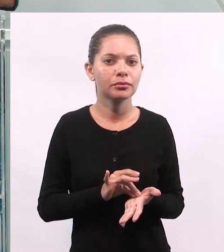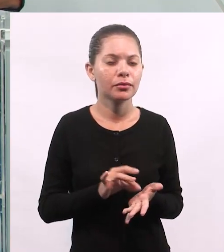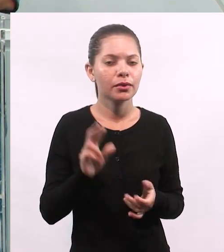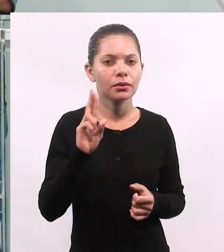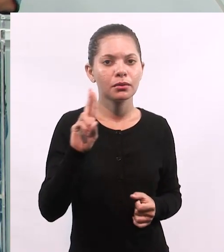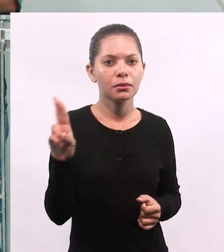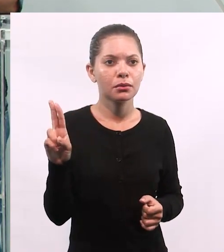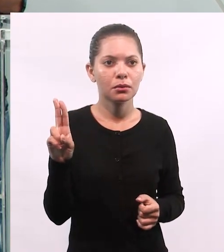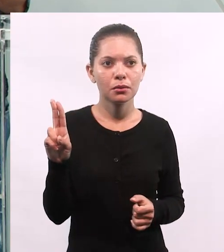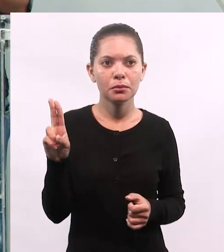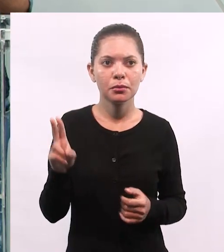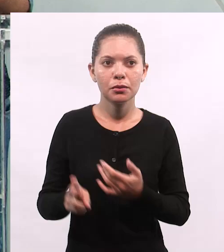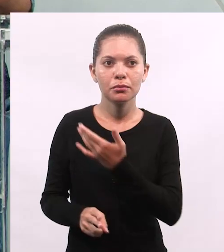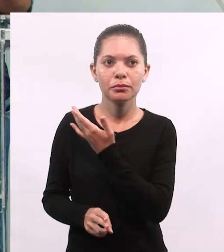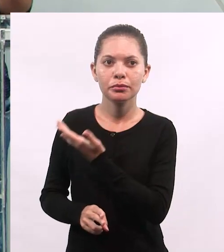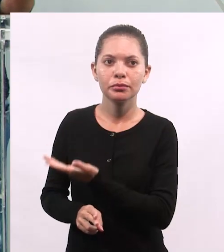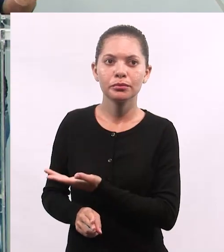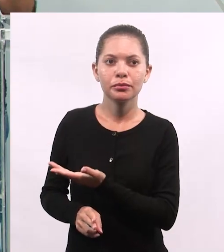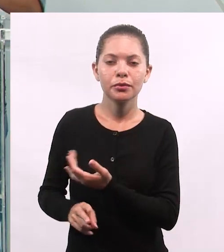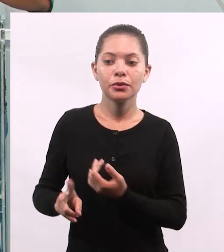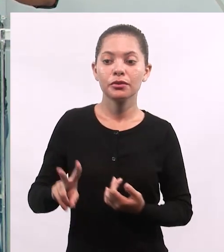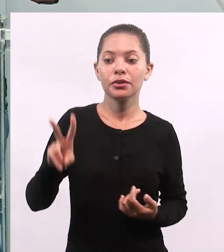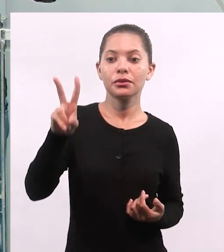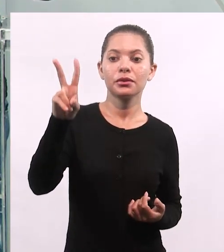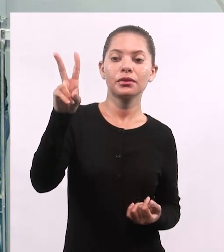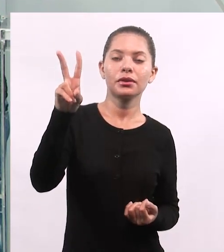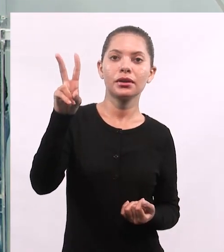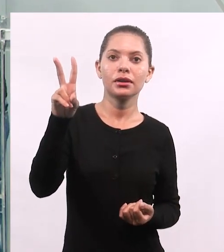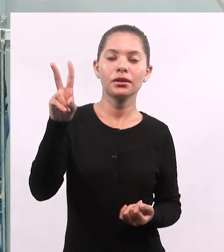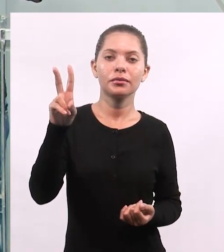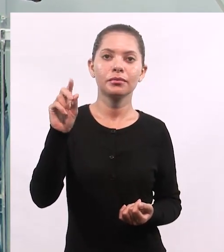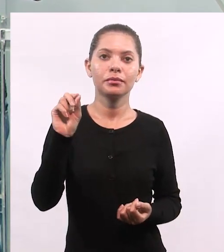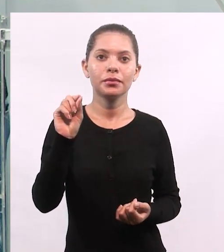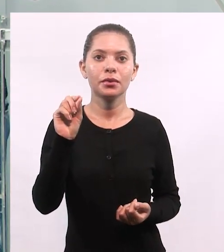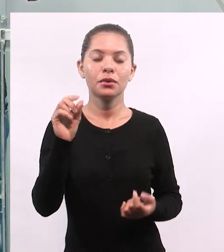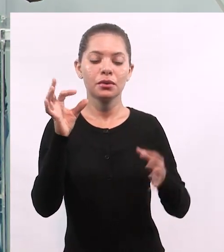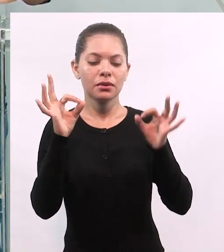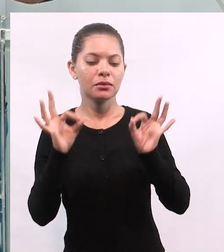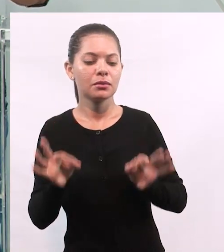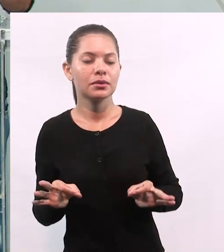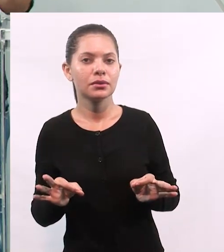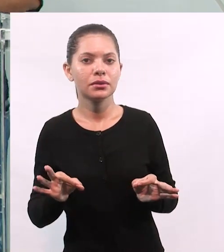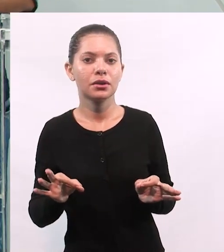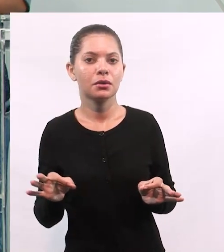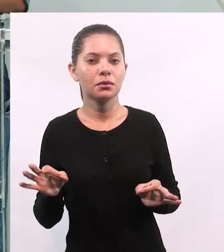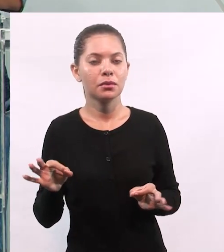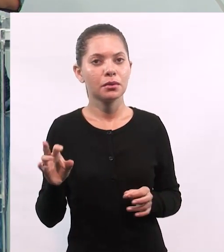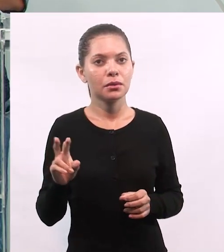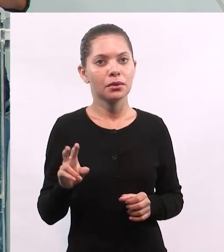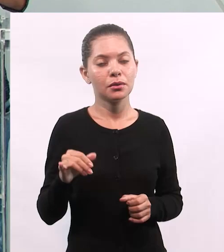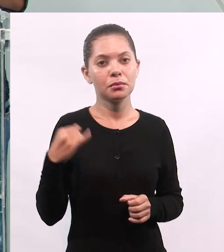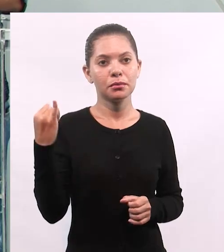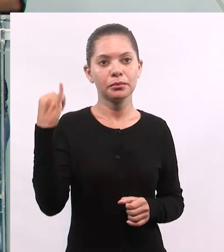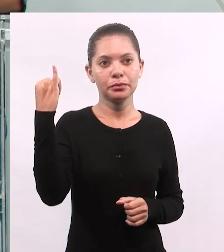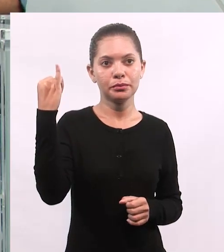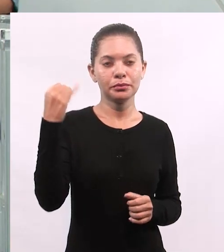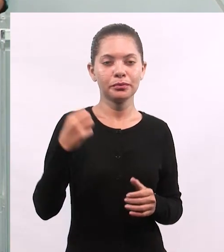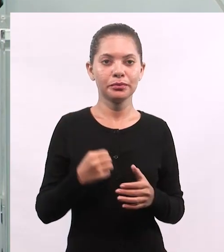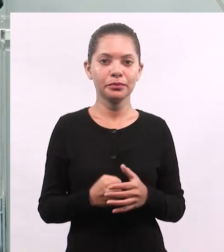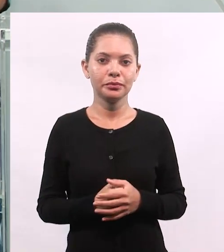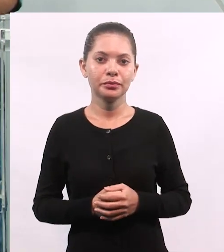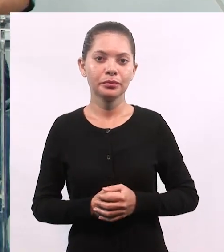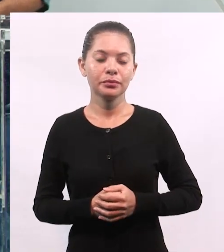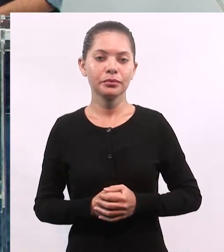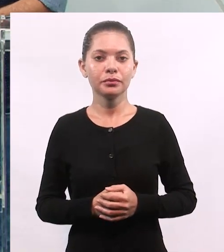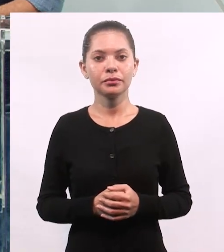verdadeira, a gente chamou de proposição e eu posso valorar ela até um teorema quando essa afirmação for de relevância.